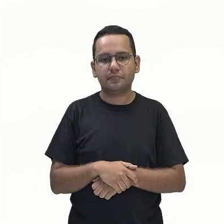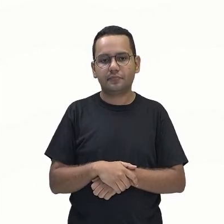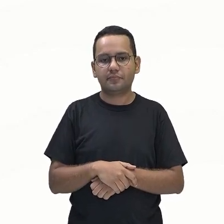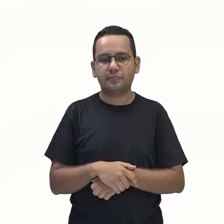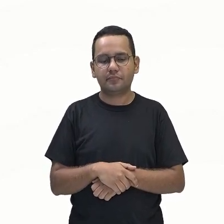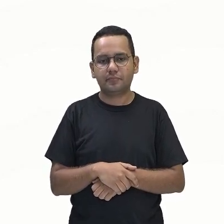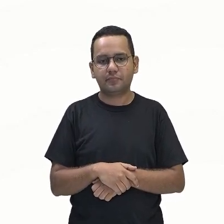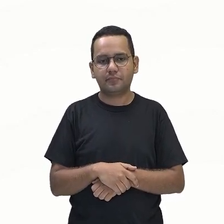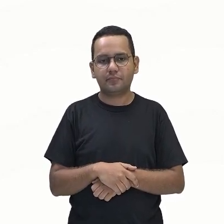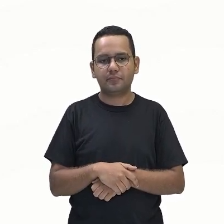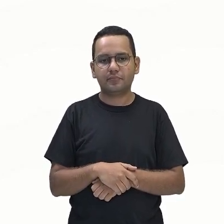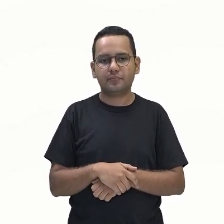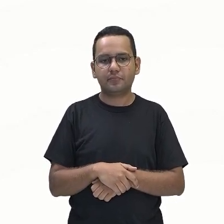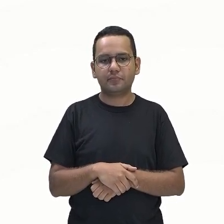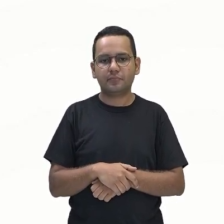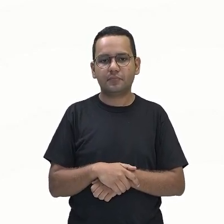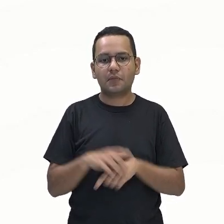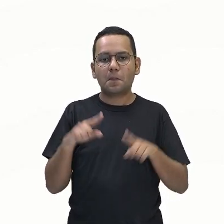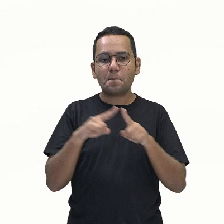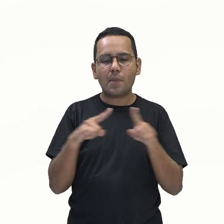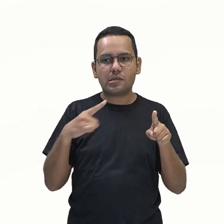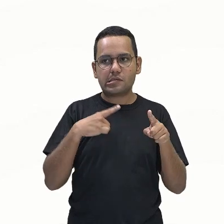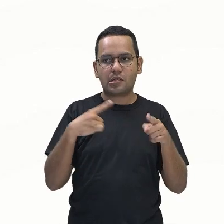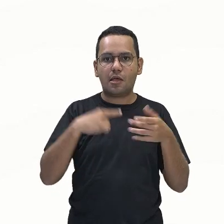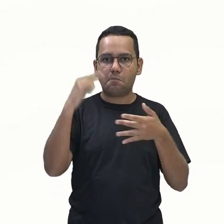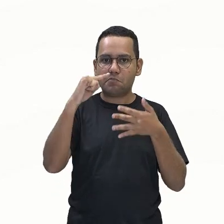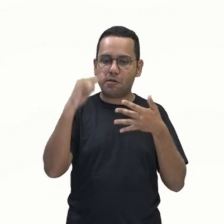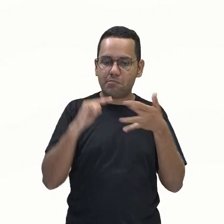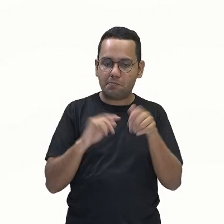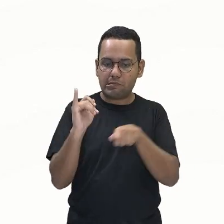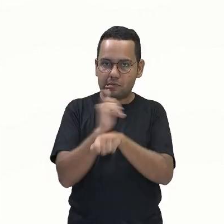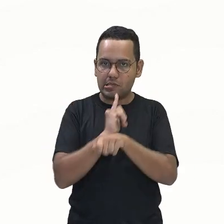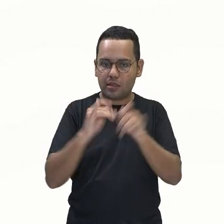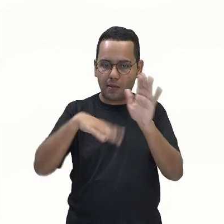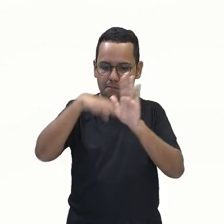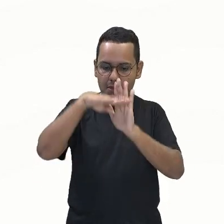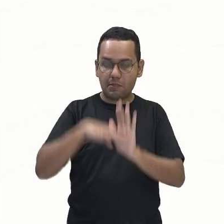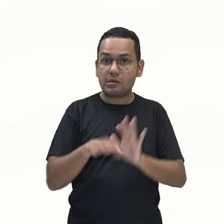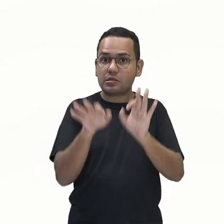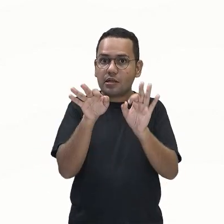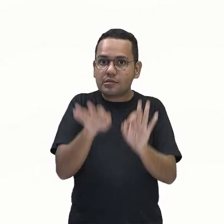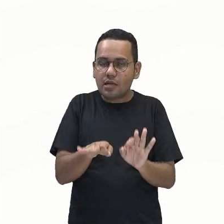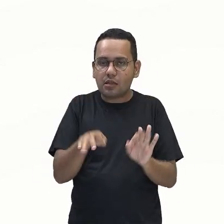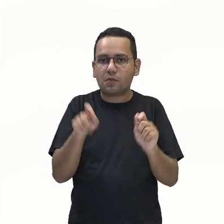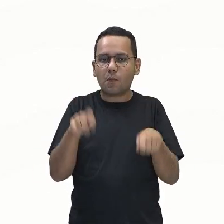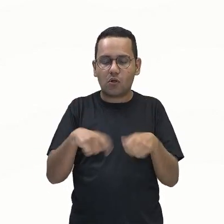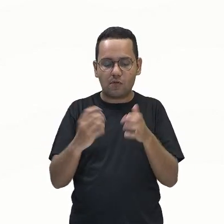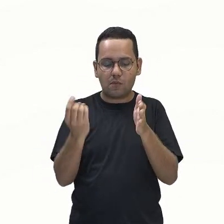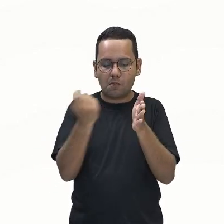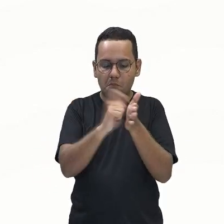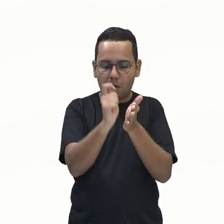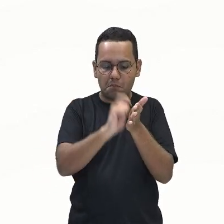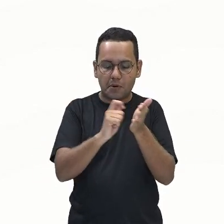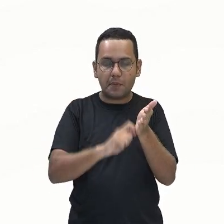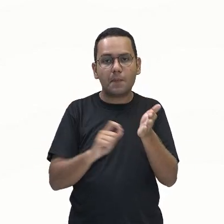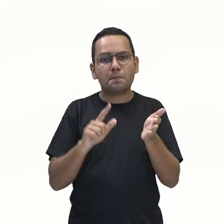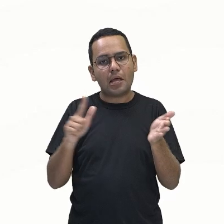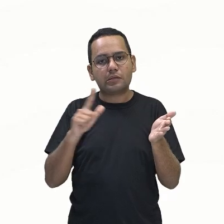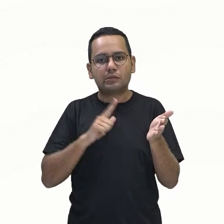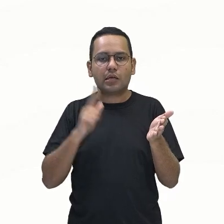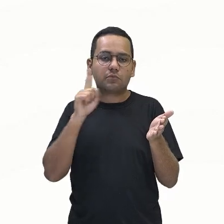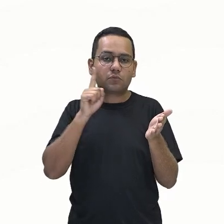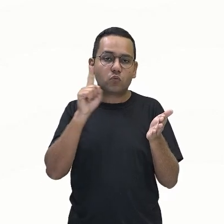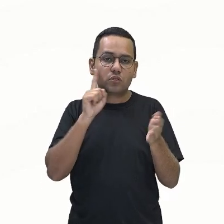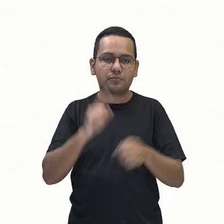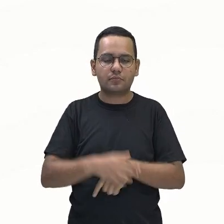você adota um conjunto de etapas e deu certo, você anota. Isso acontece no dia a dia, e